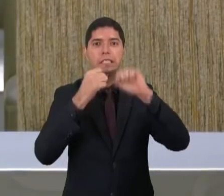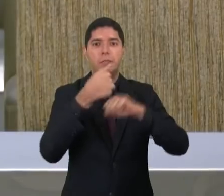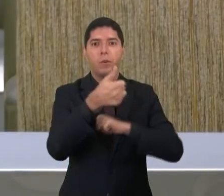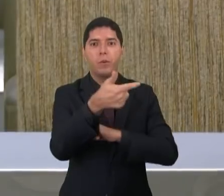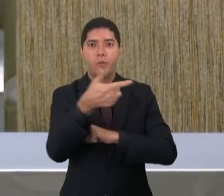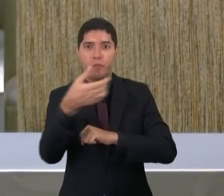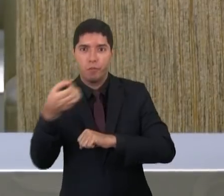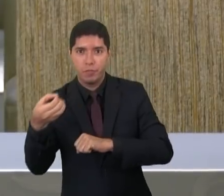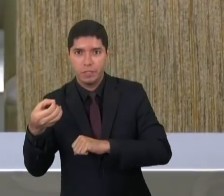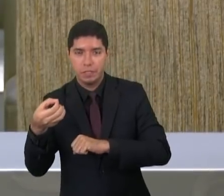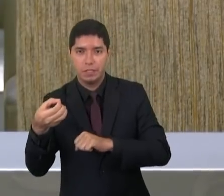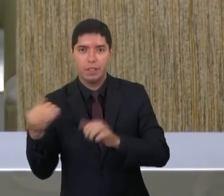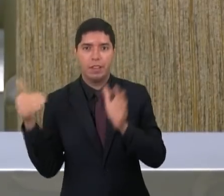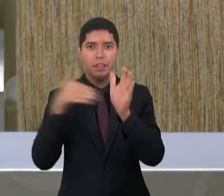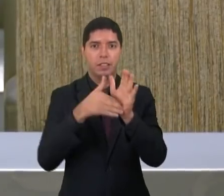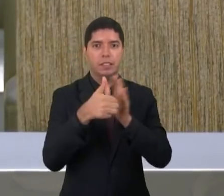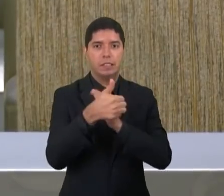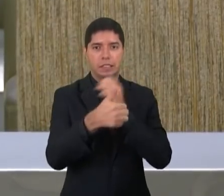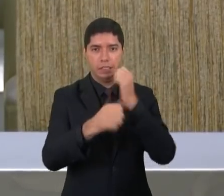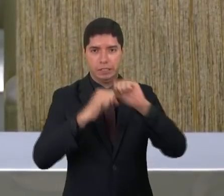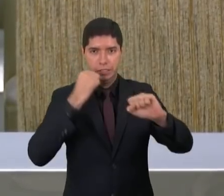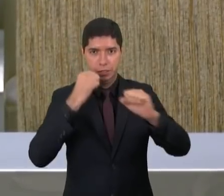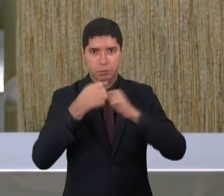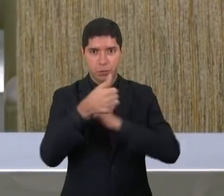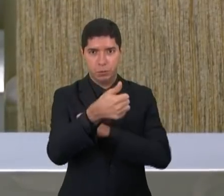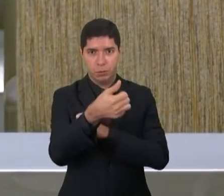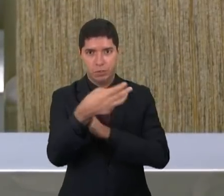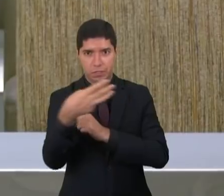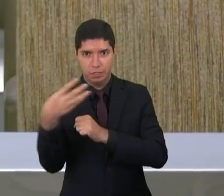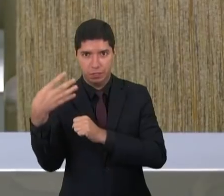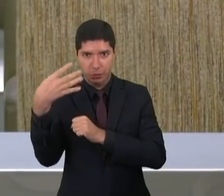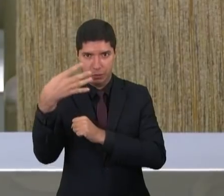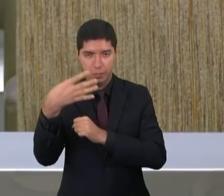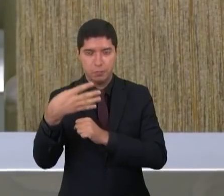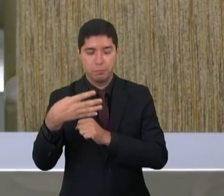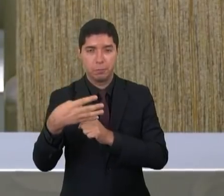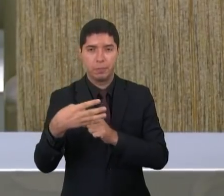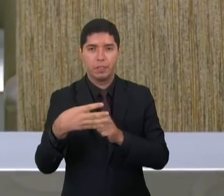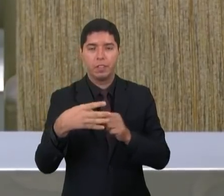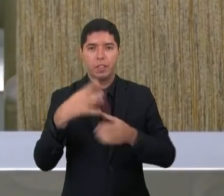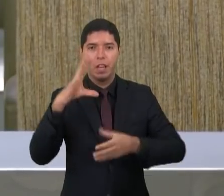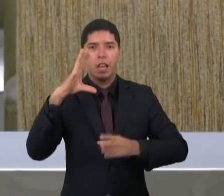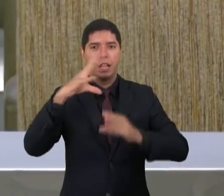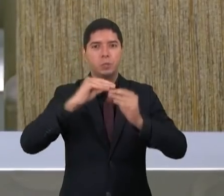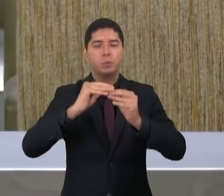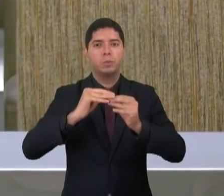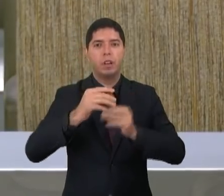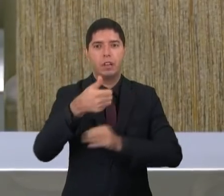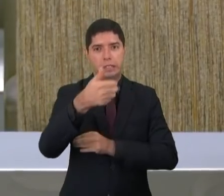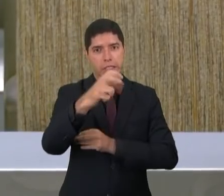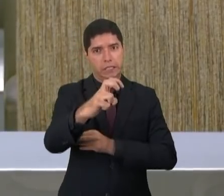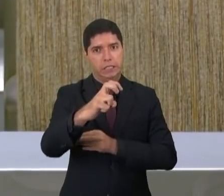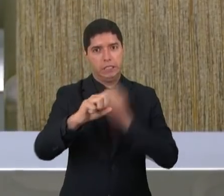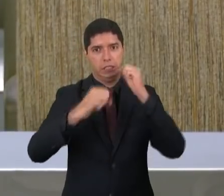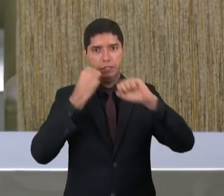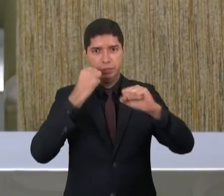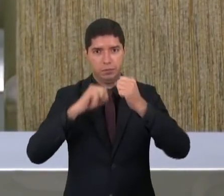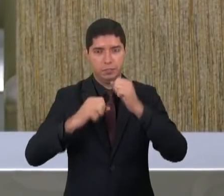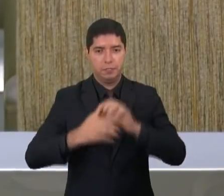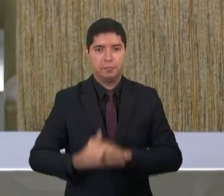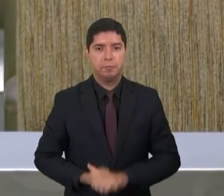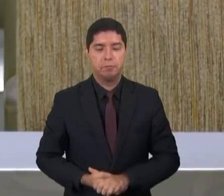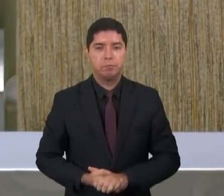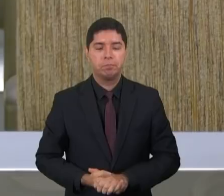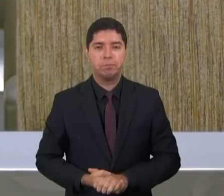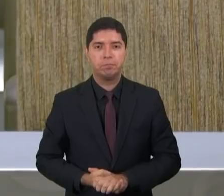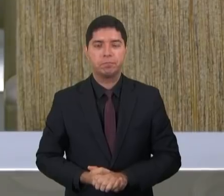número 134, sendo 15 salmos que fazem parte deste grupo. Outros dizem também